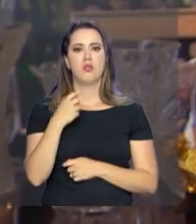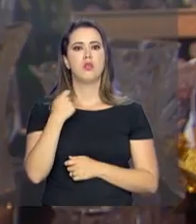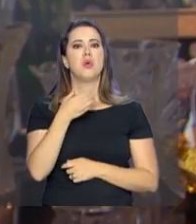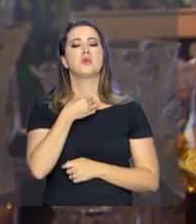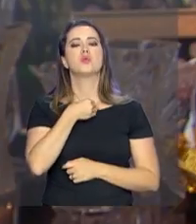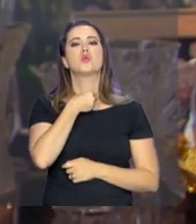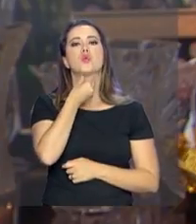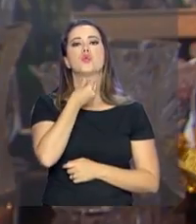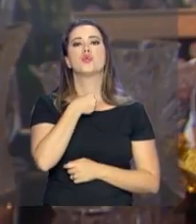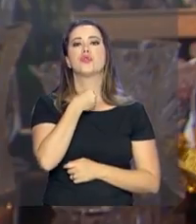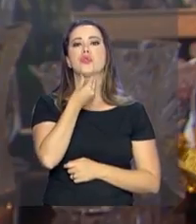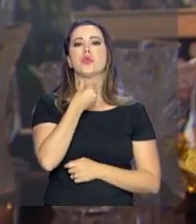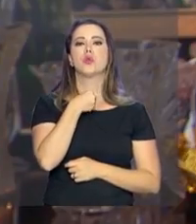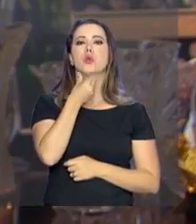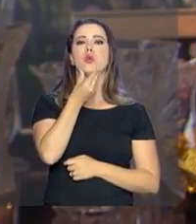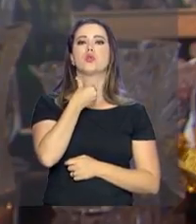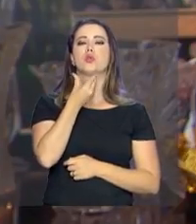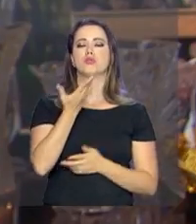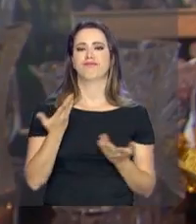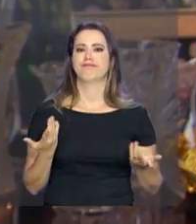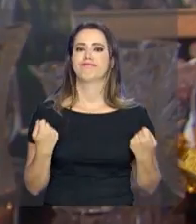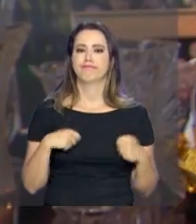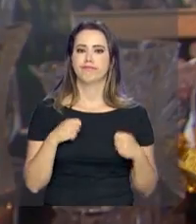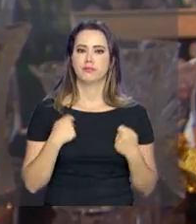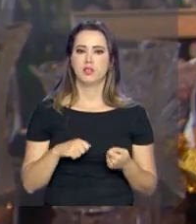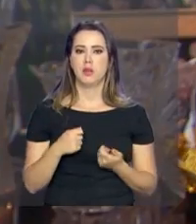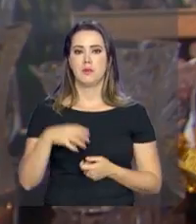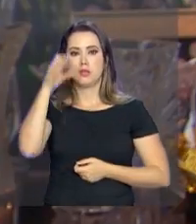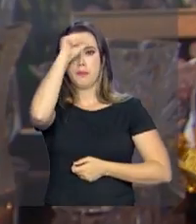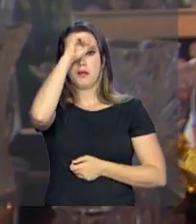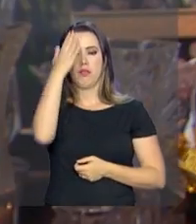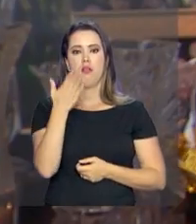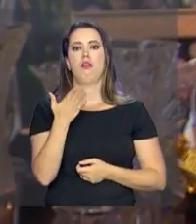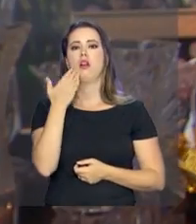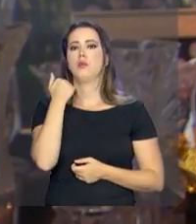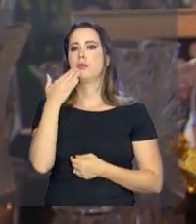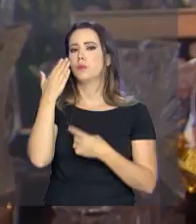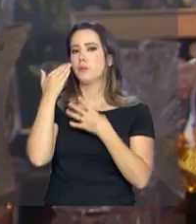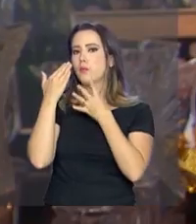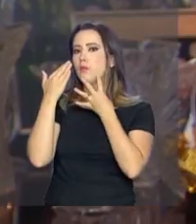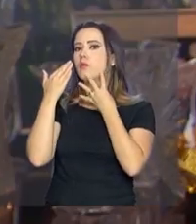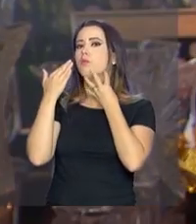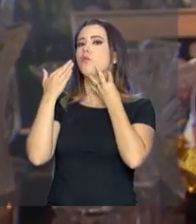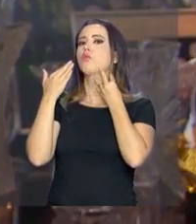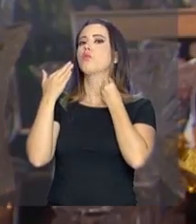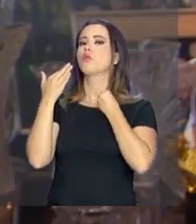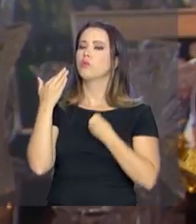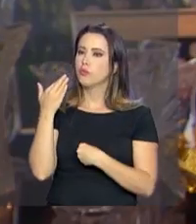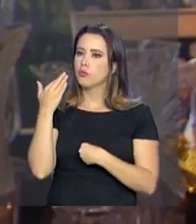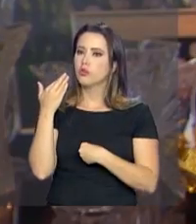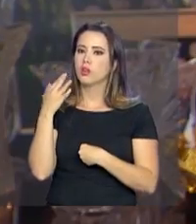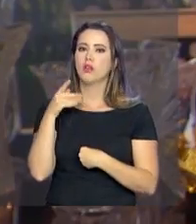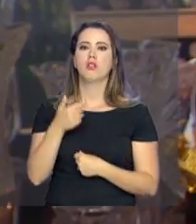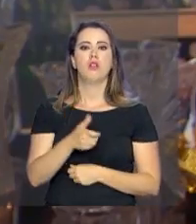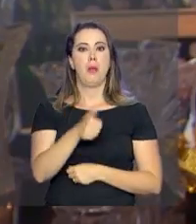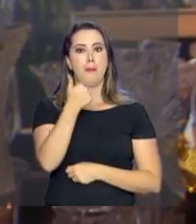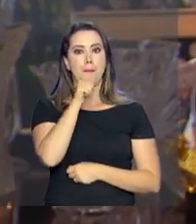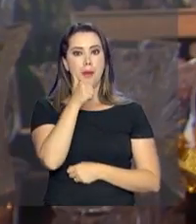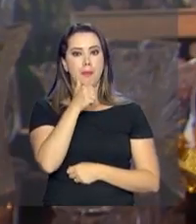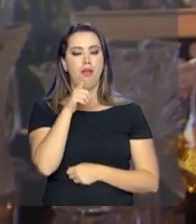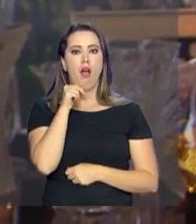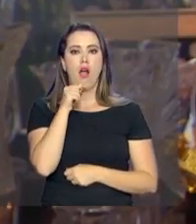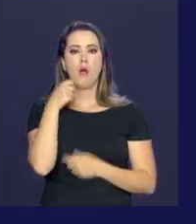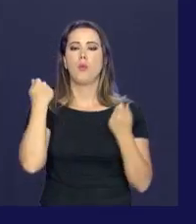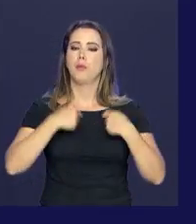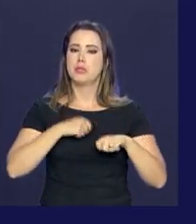audiologia quem quer prender se alimentar tatá tomar água a gente tem que